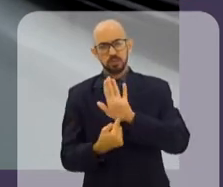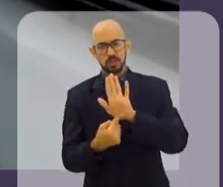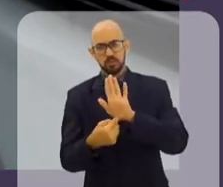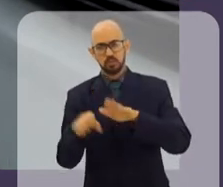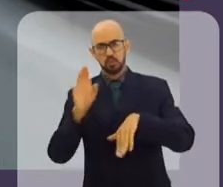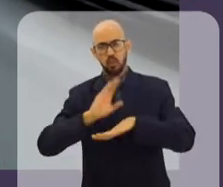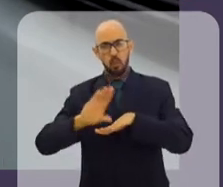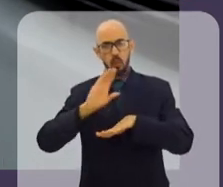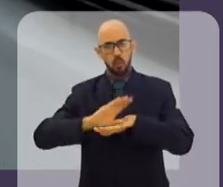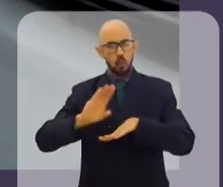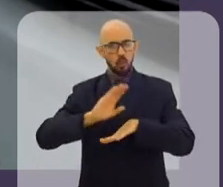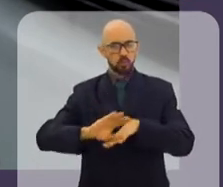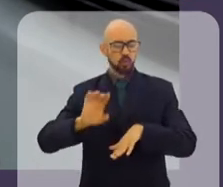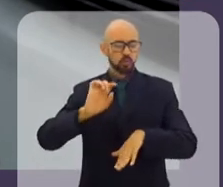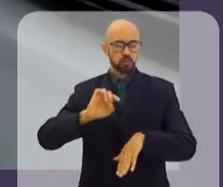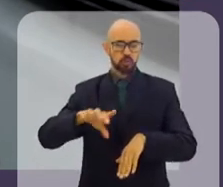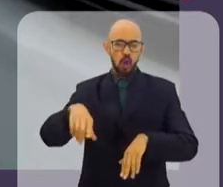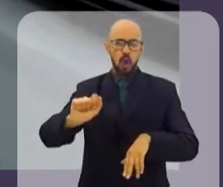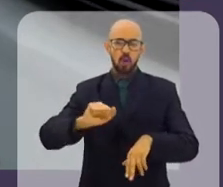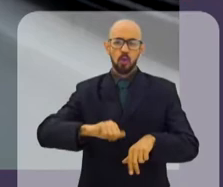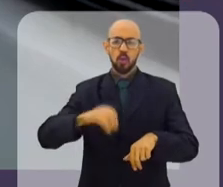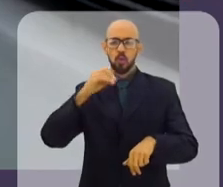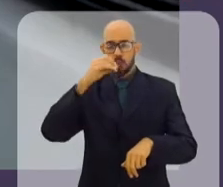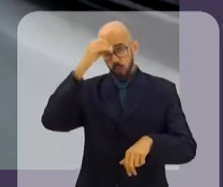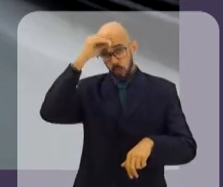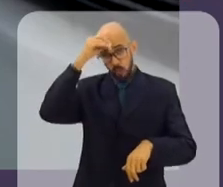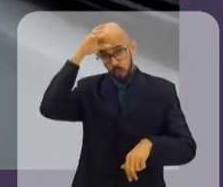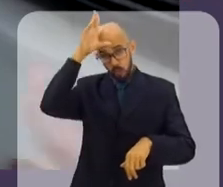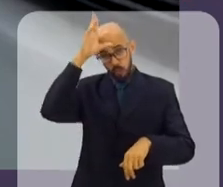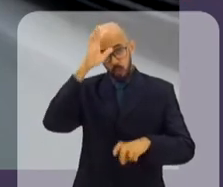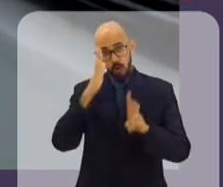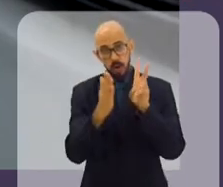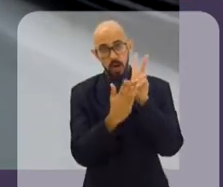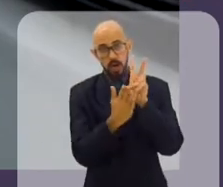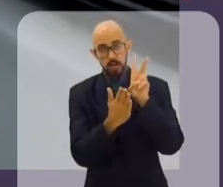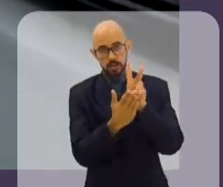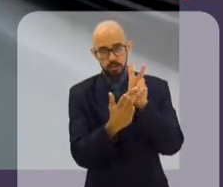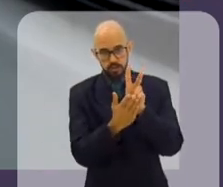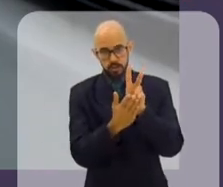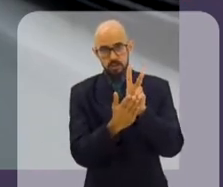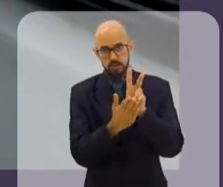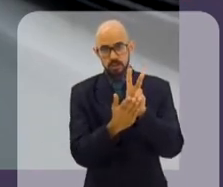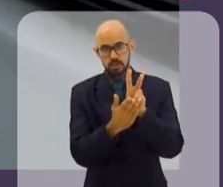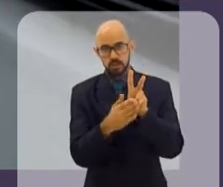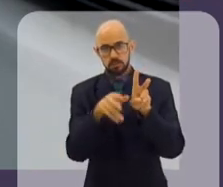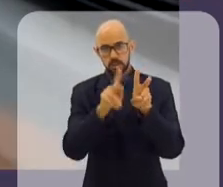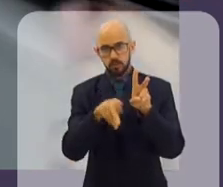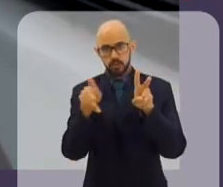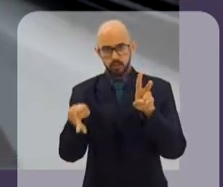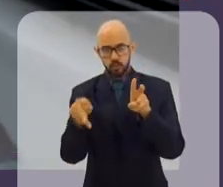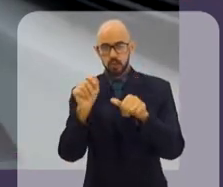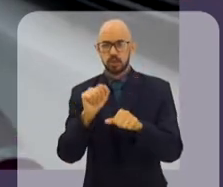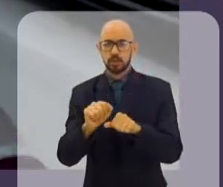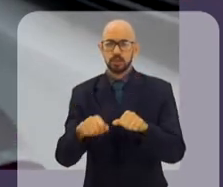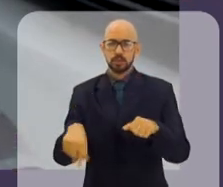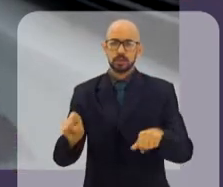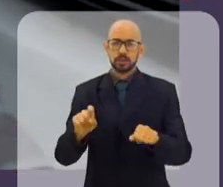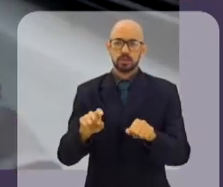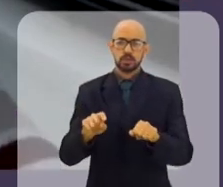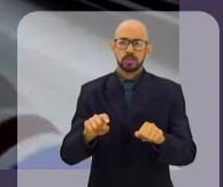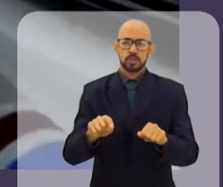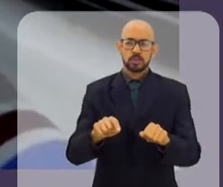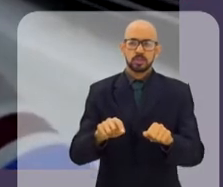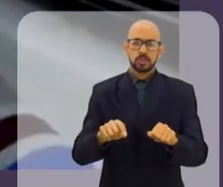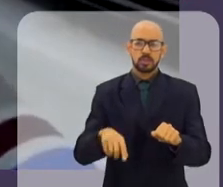um curso só com saberes indígenas. E indígenas foram, né, professores,